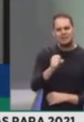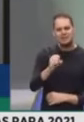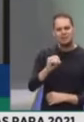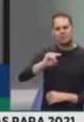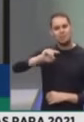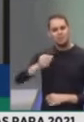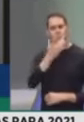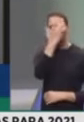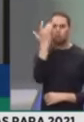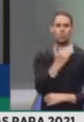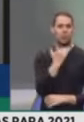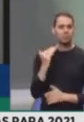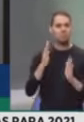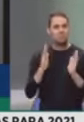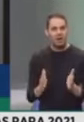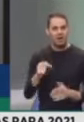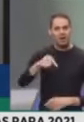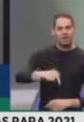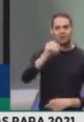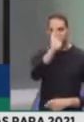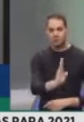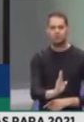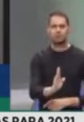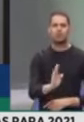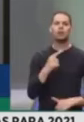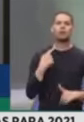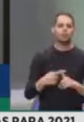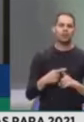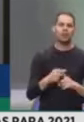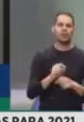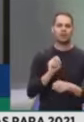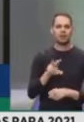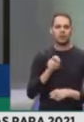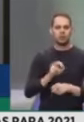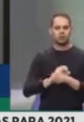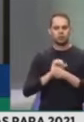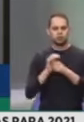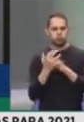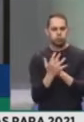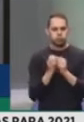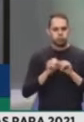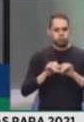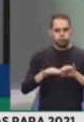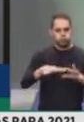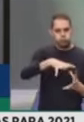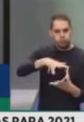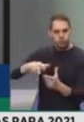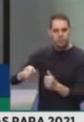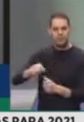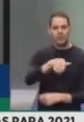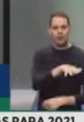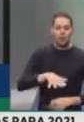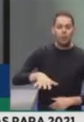mil mortes nesse país por conta da Covid. Nós temos um ambiente